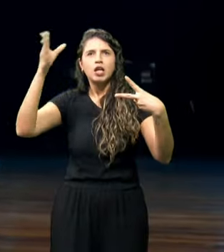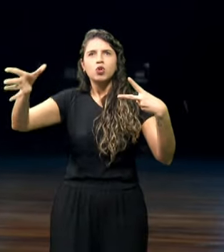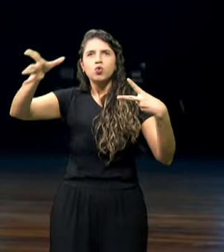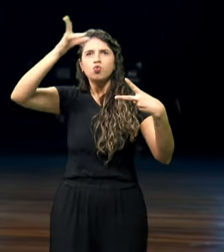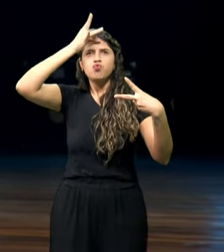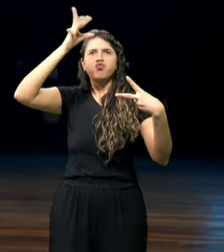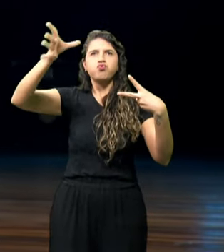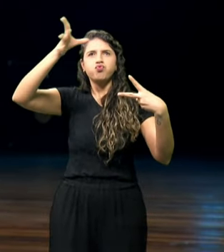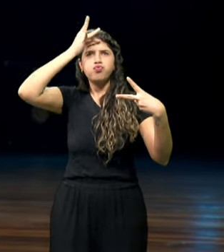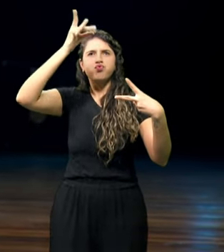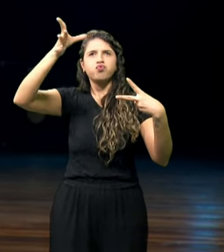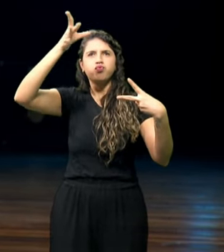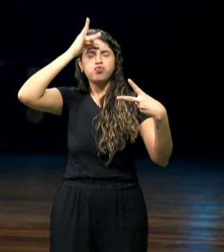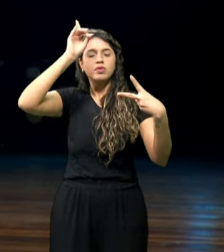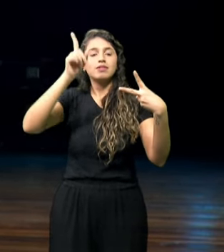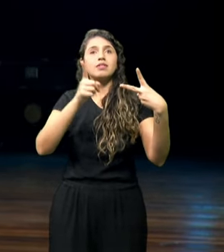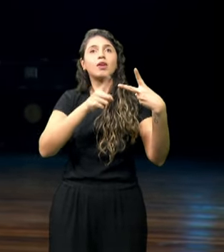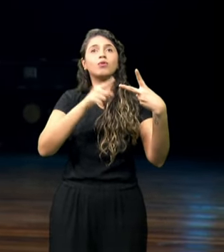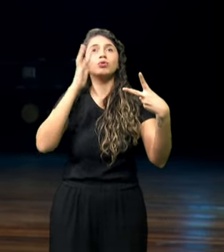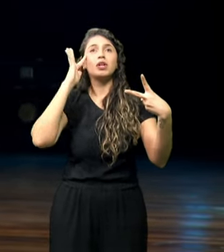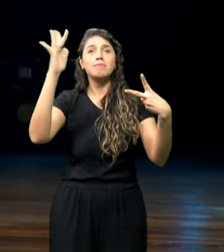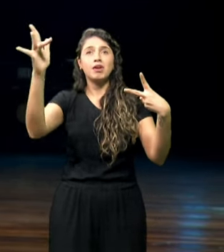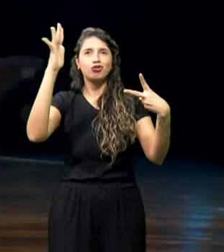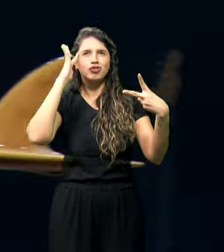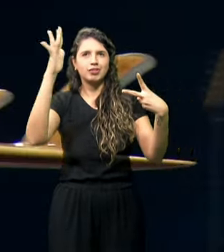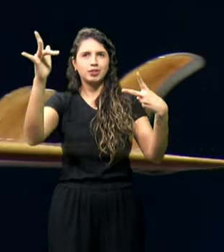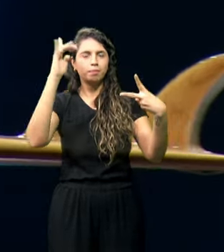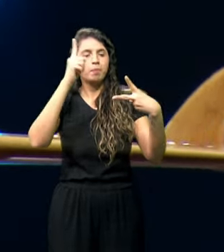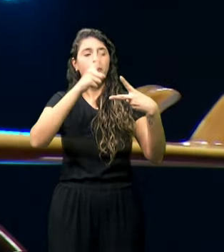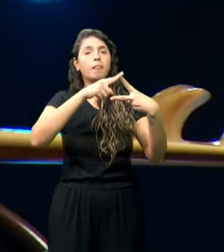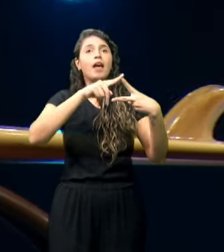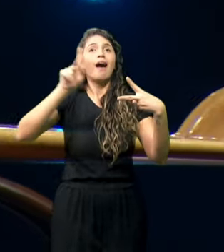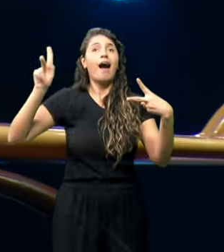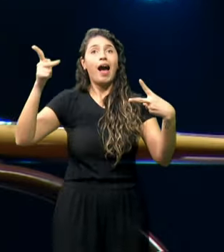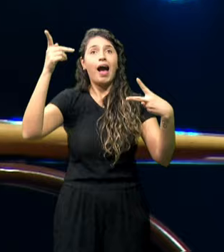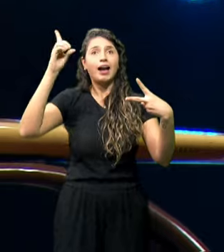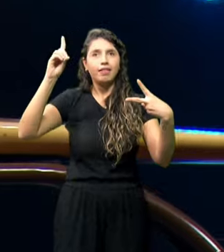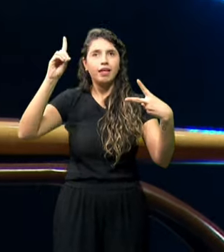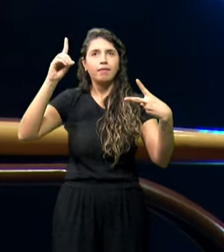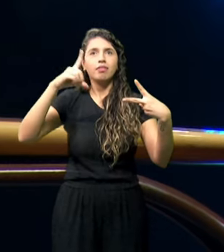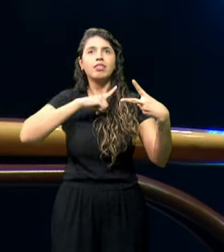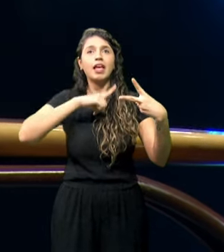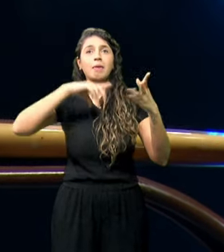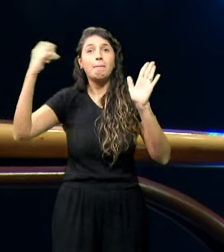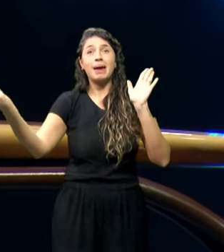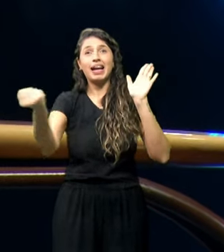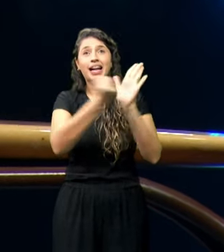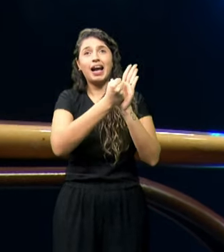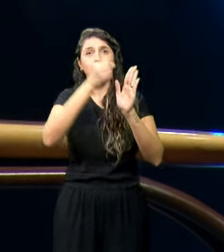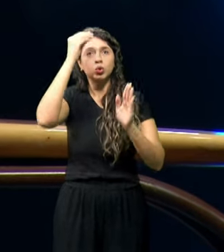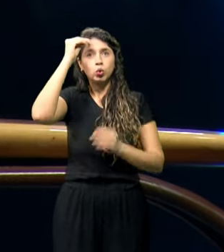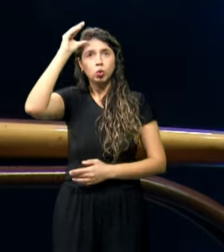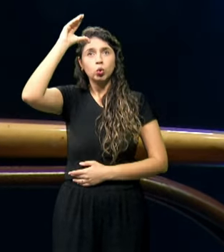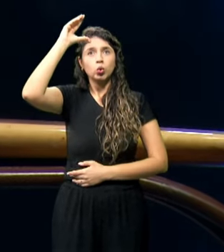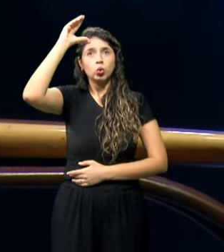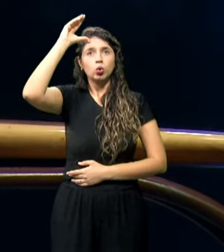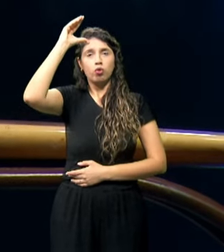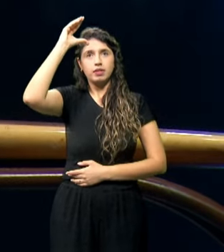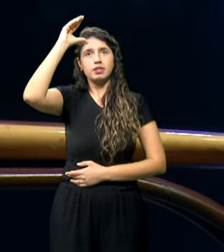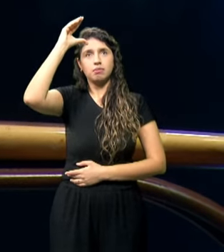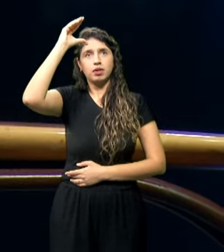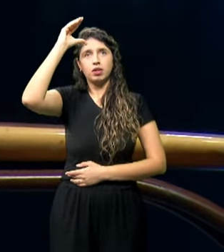Memória é o HD. Na sua memória ficam registrados o conhecimento, fatos marcantes, isso